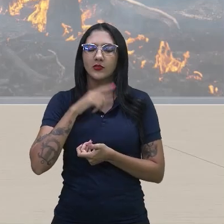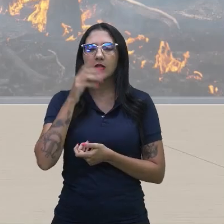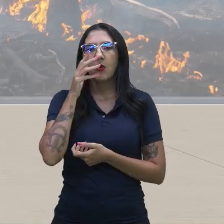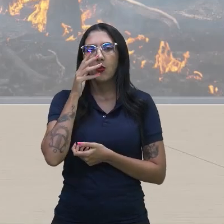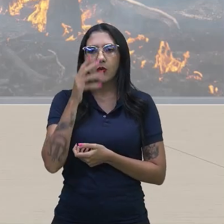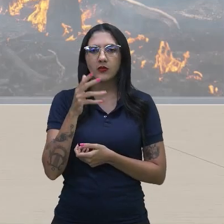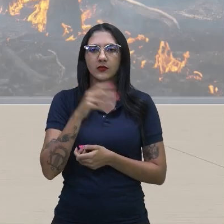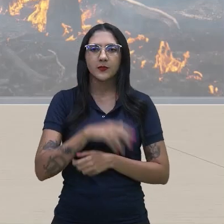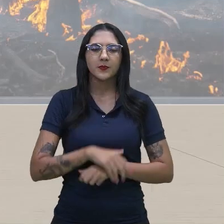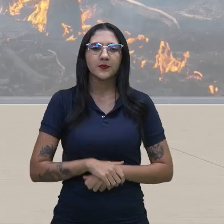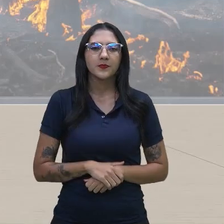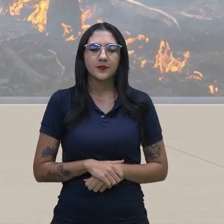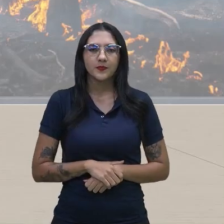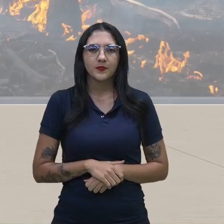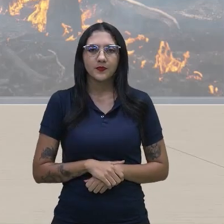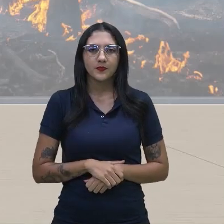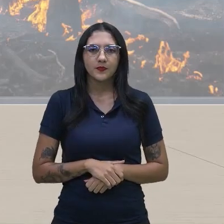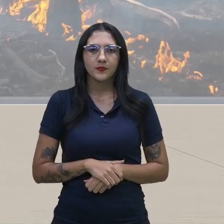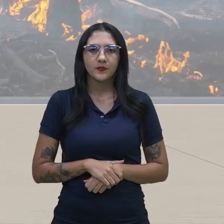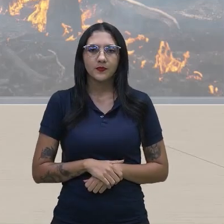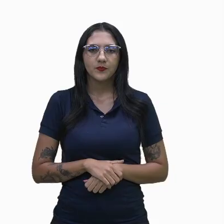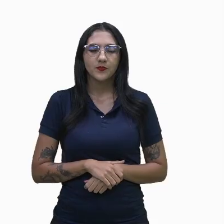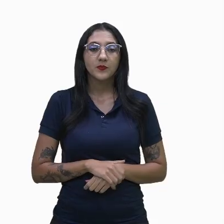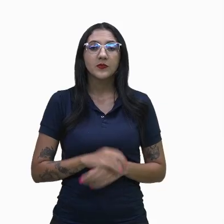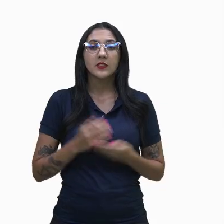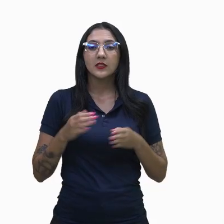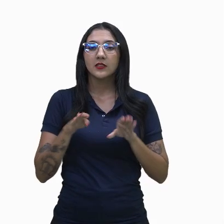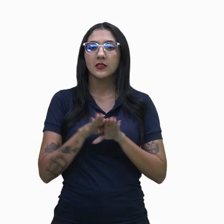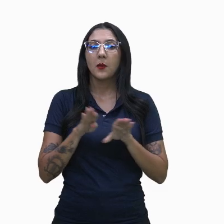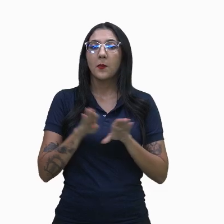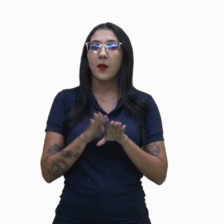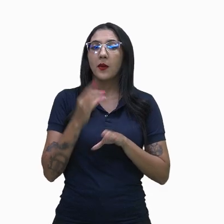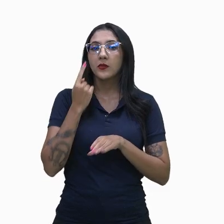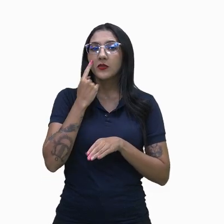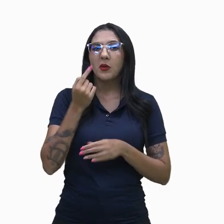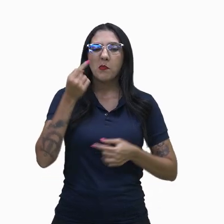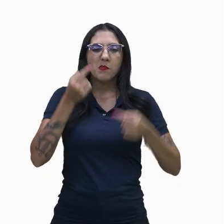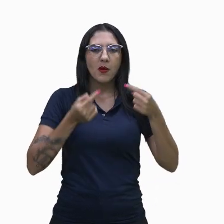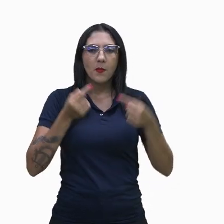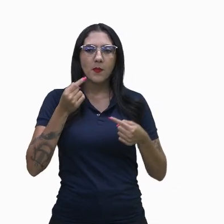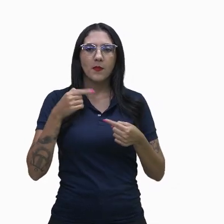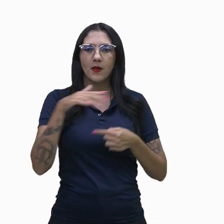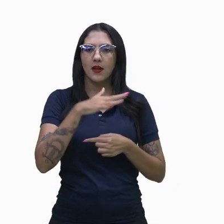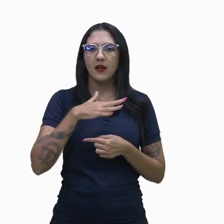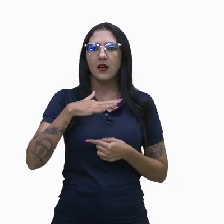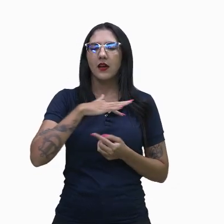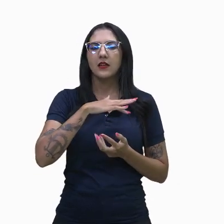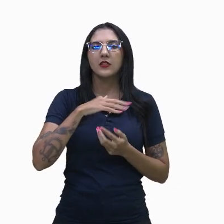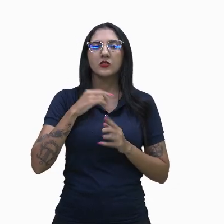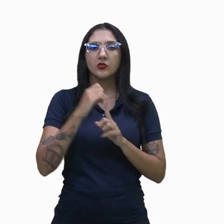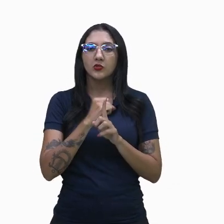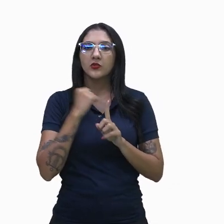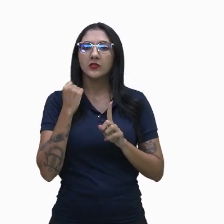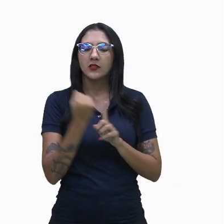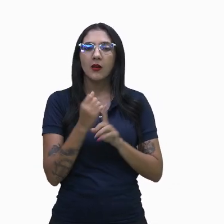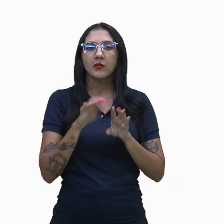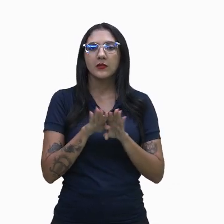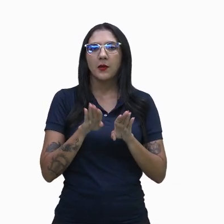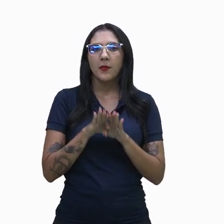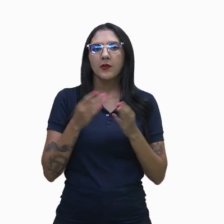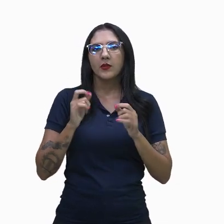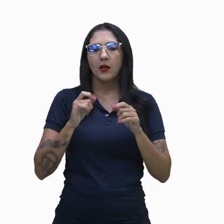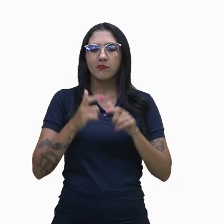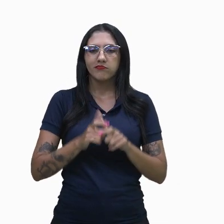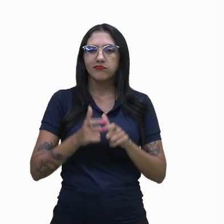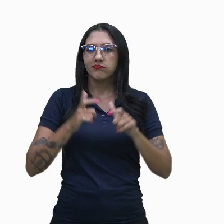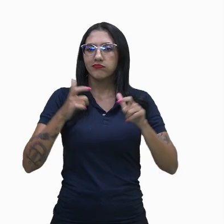gente. E aí nós falamos dos conflitos sociais, né? Aí a gente traz também essa questão desordenada do crescimento,